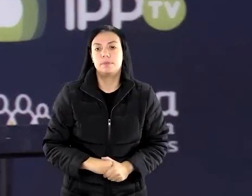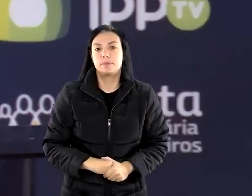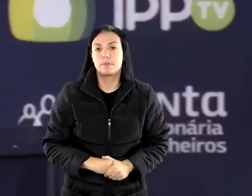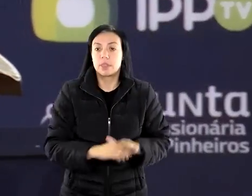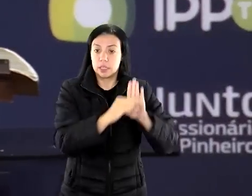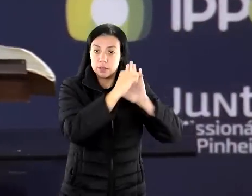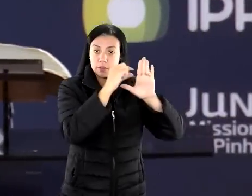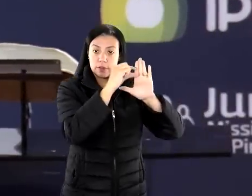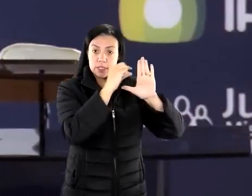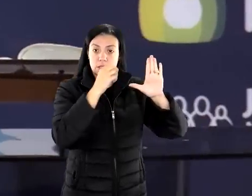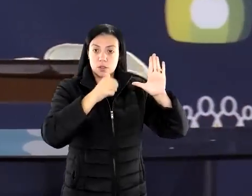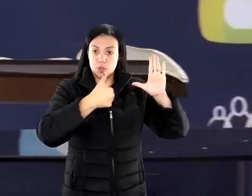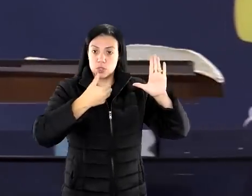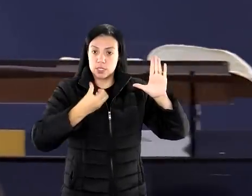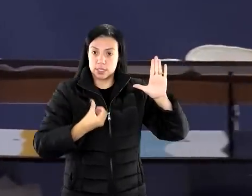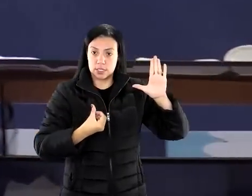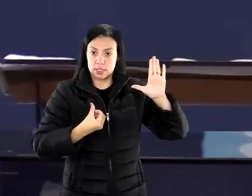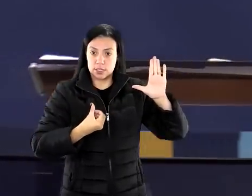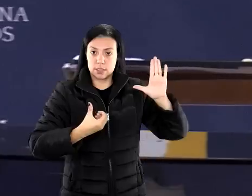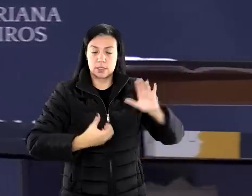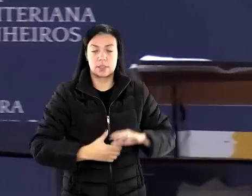versículo 16.